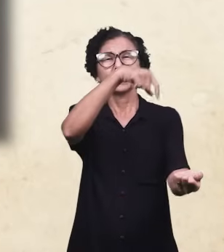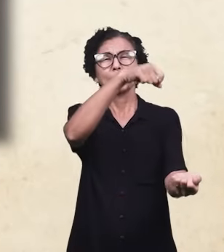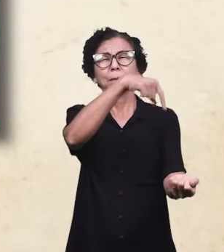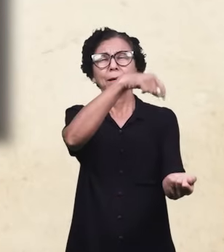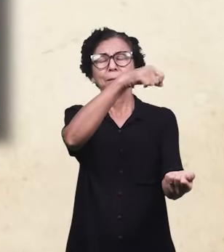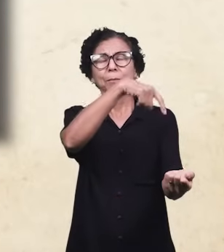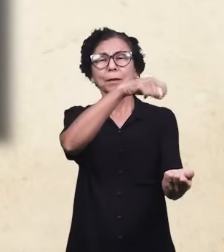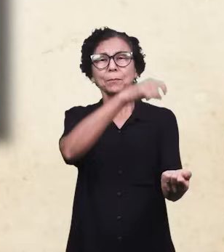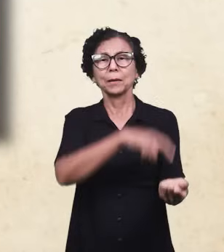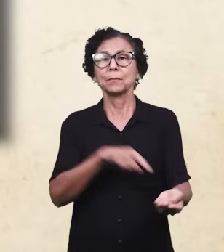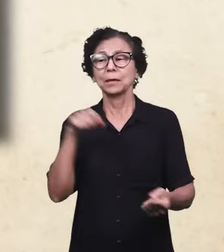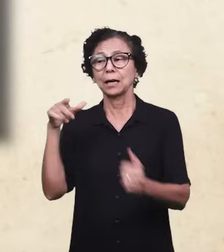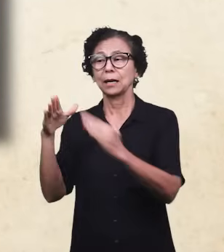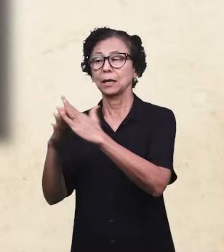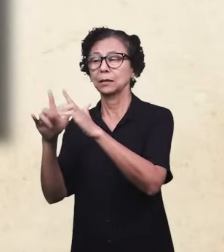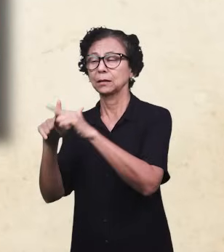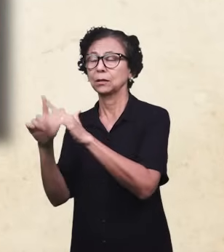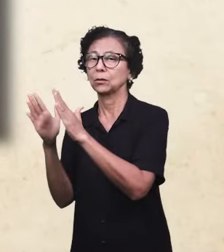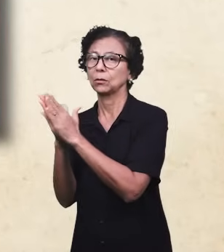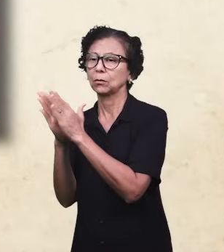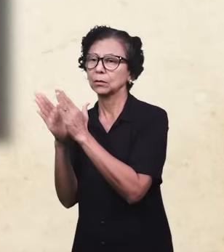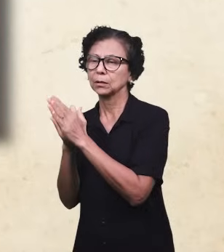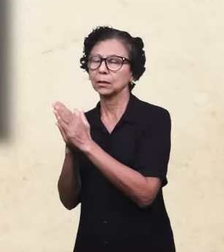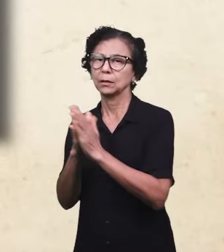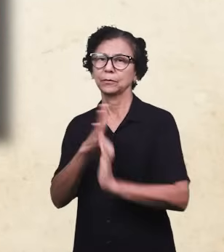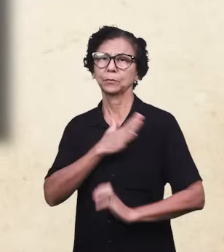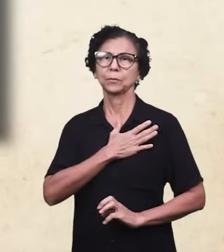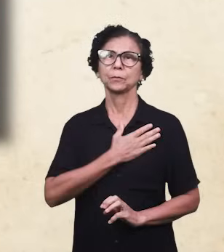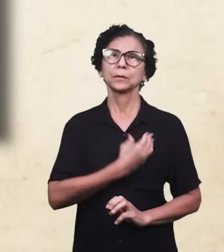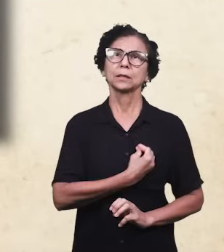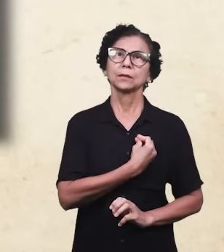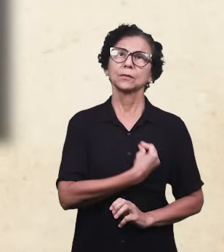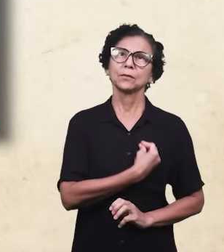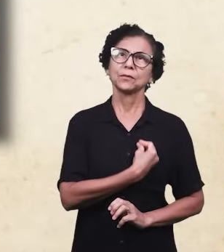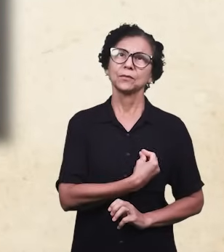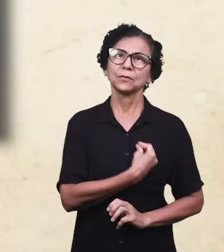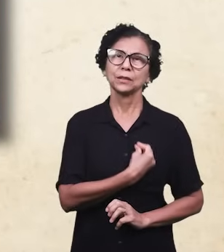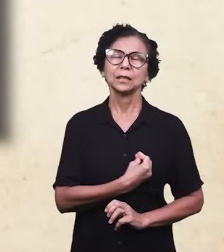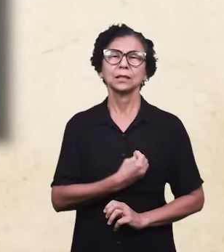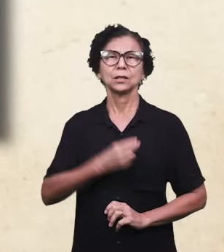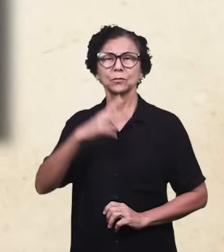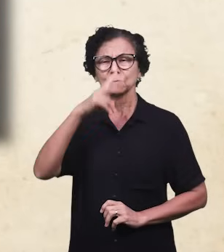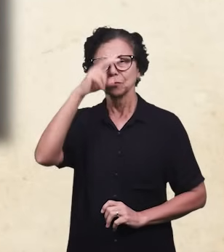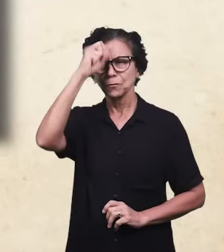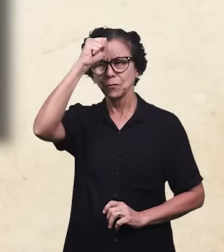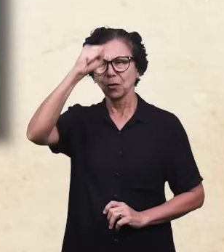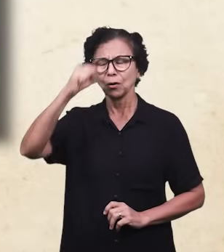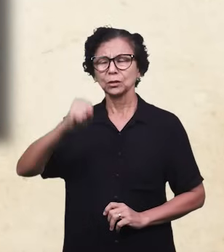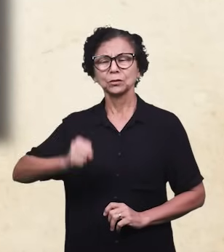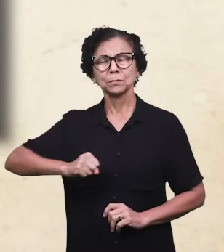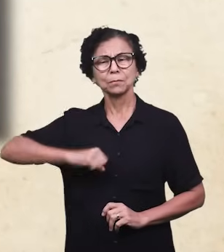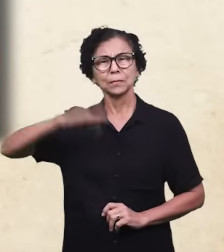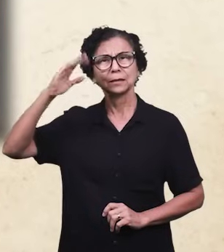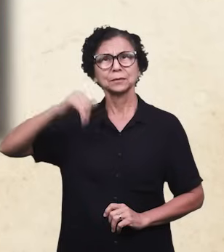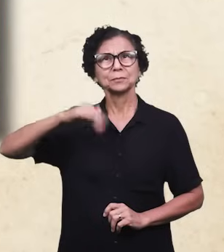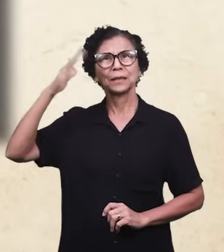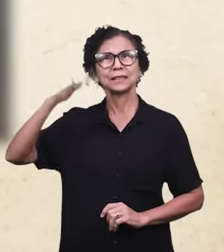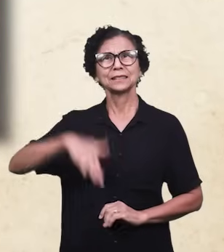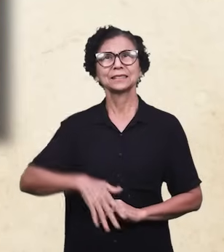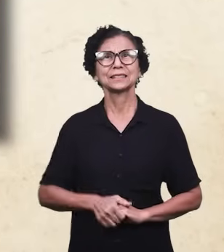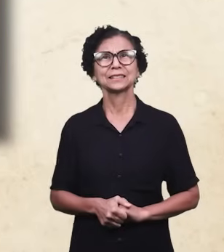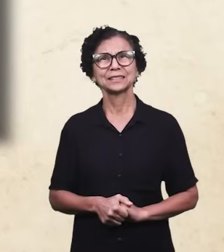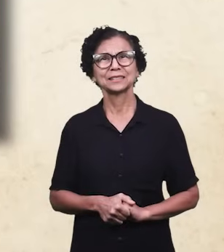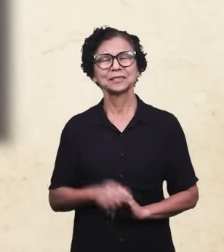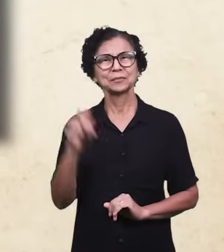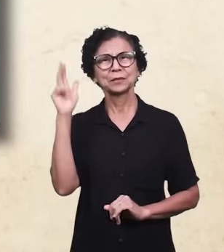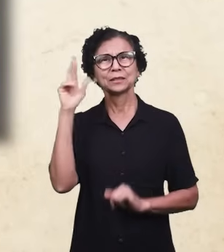por mim, eles não deixaram de orar, eles oravam por mim e isso foi me fortalecendo mais e mais. Essa é a experiência.